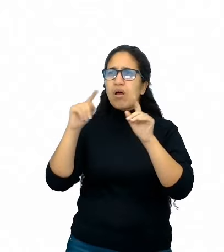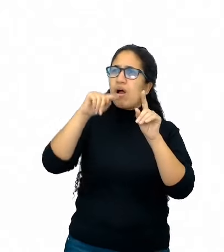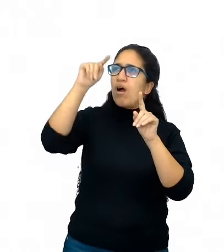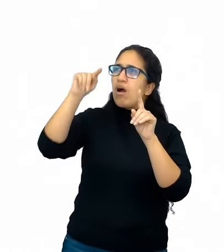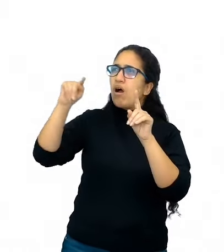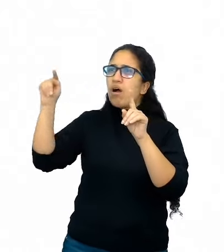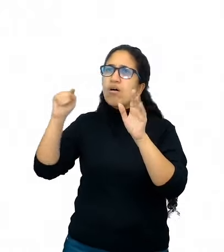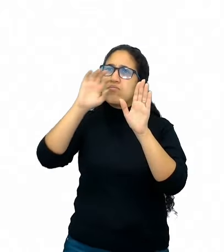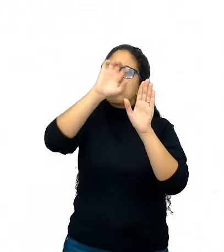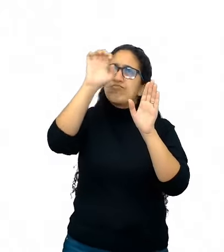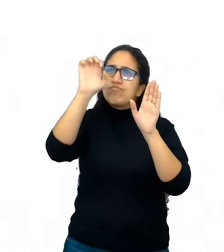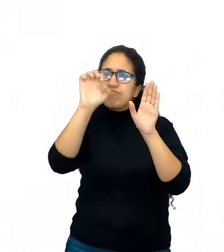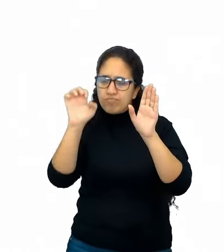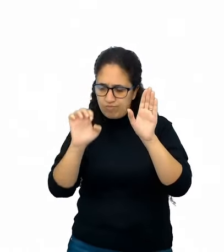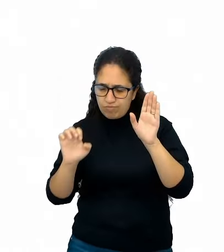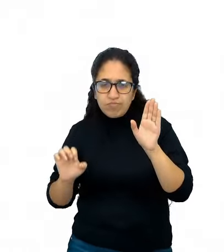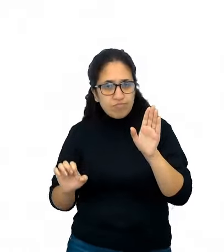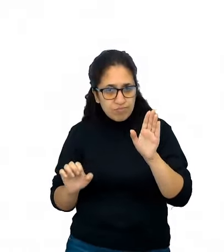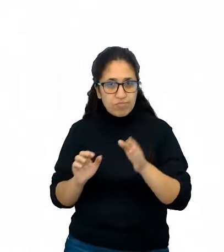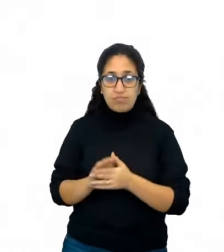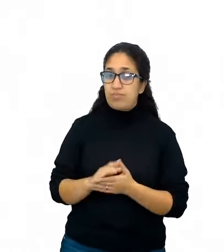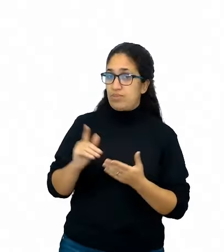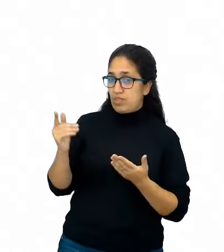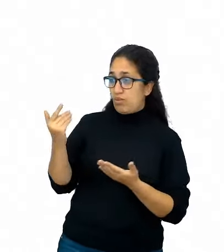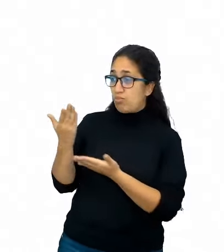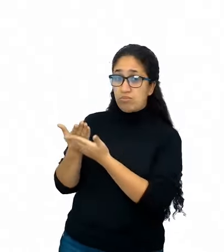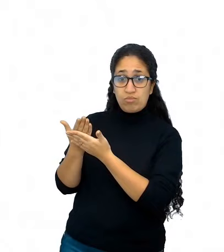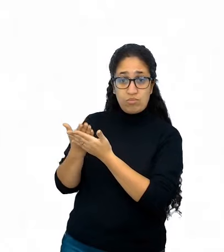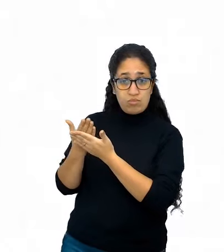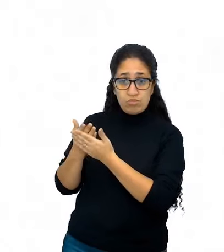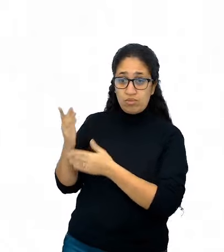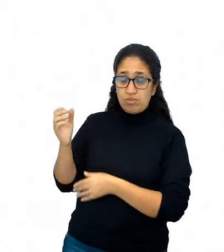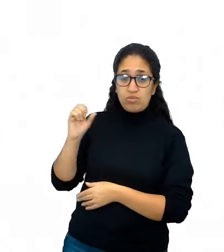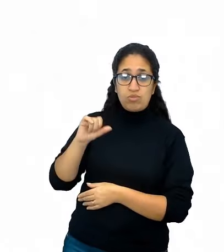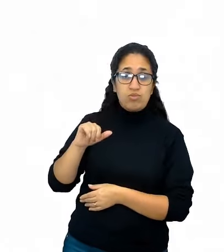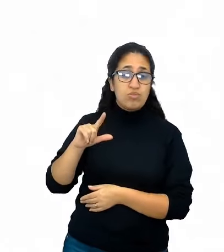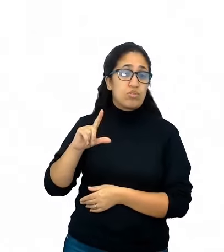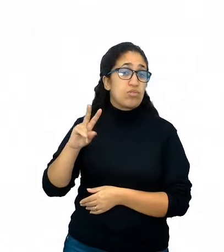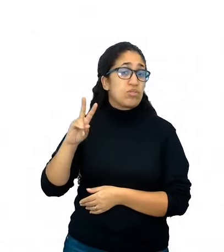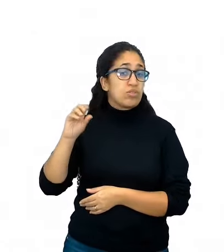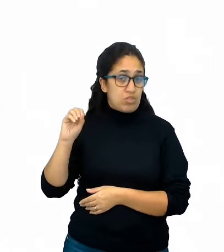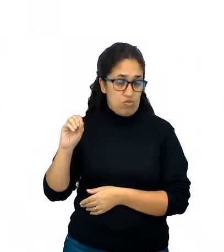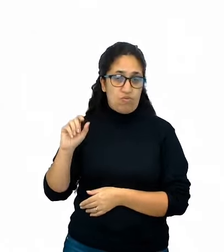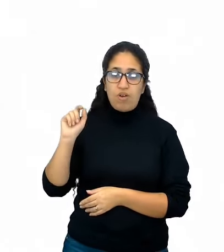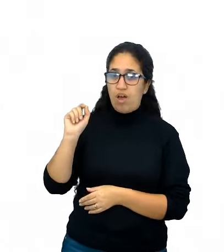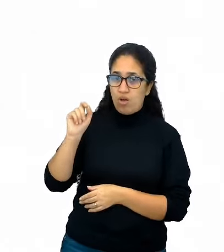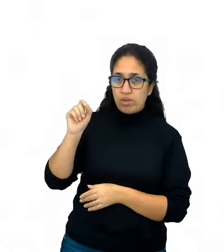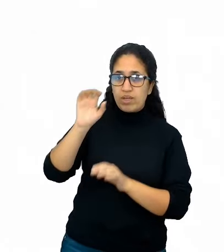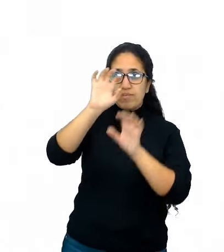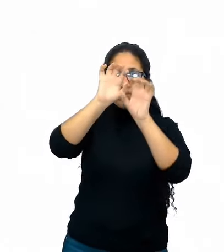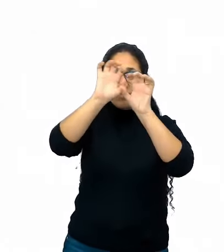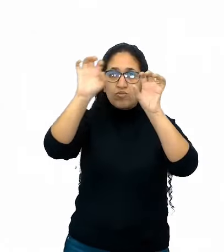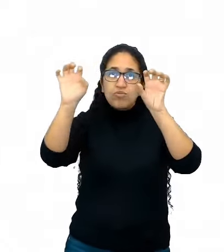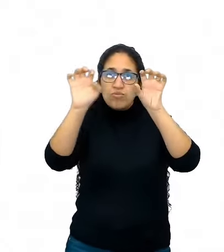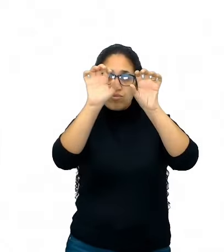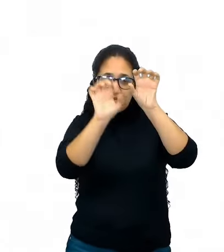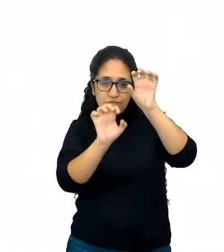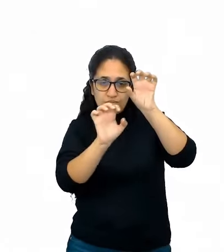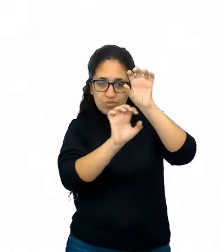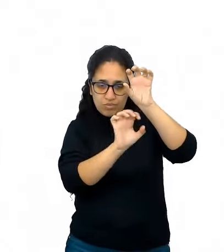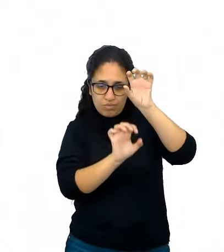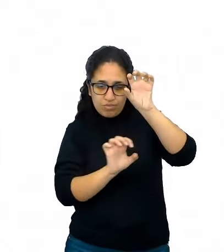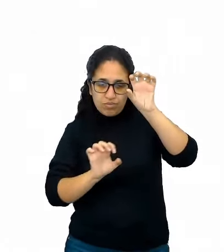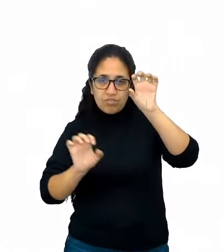do algoritmo. De acordo com os estudos de Silva, fluxograma é um diagrama e representa